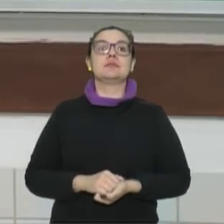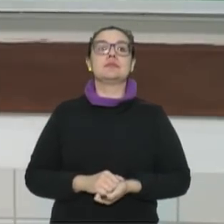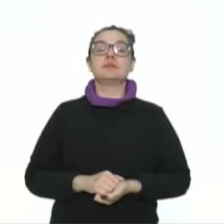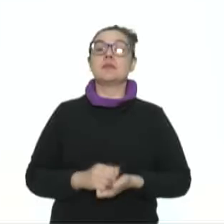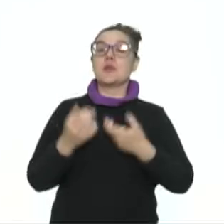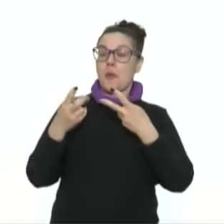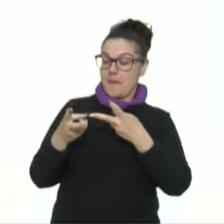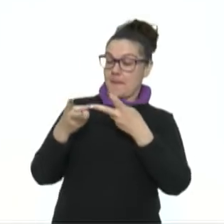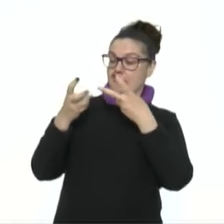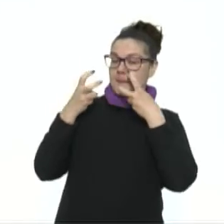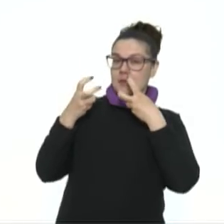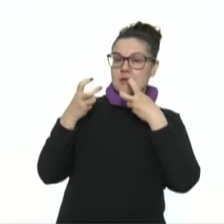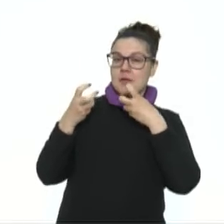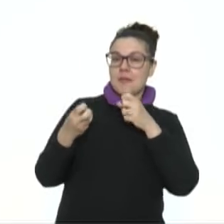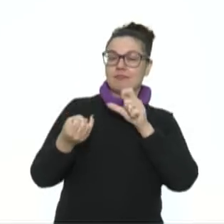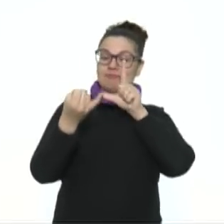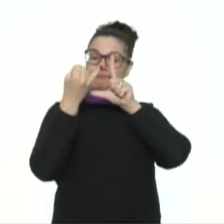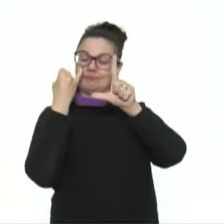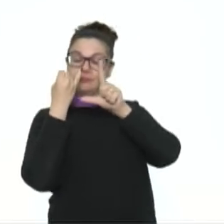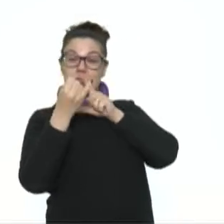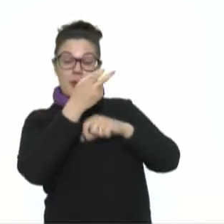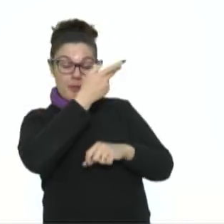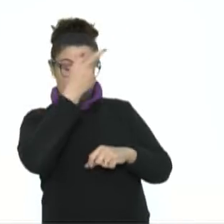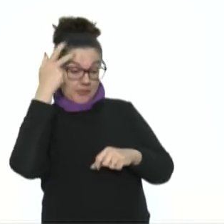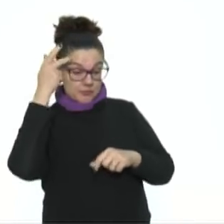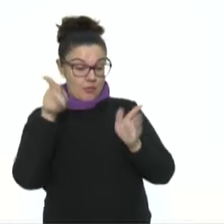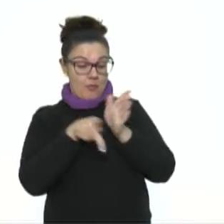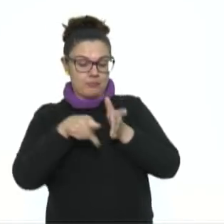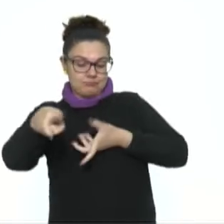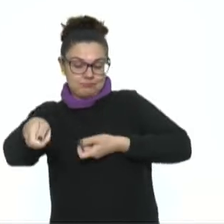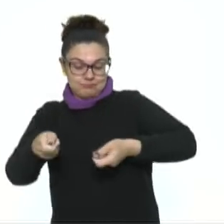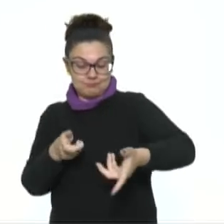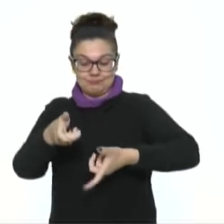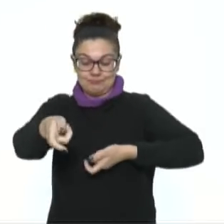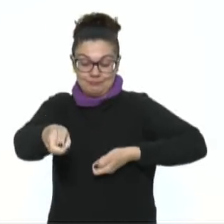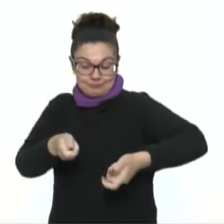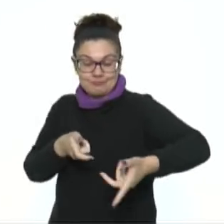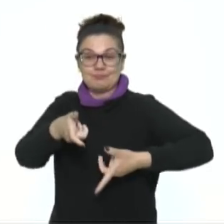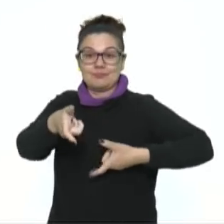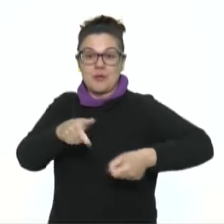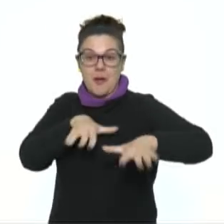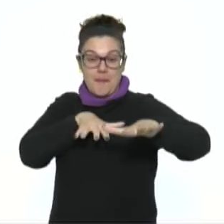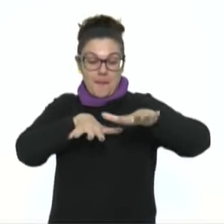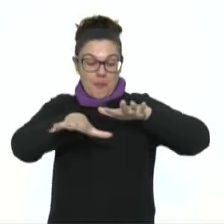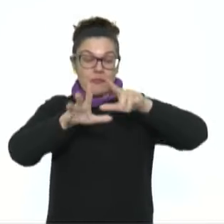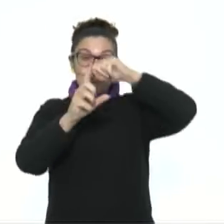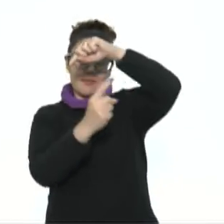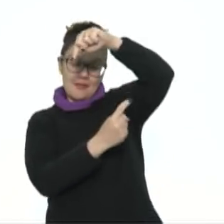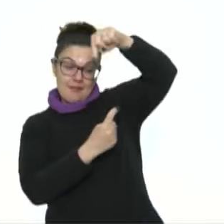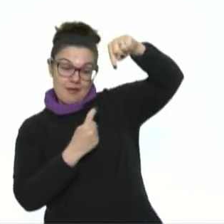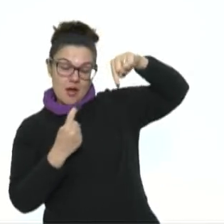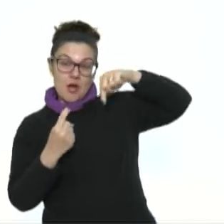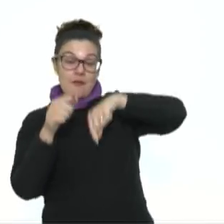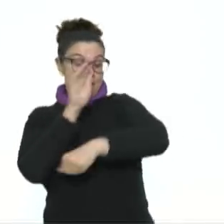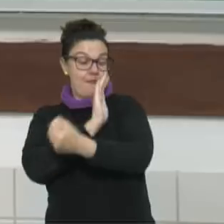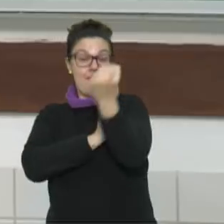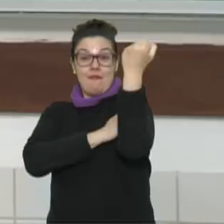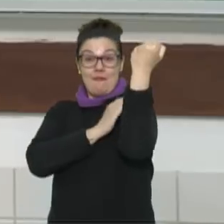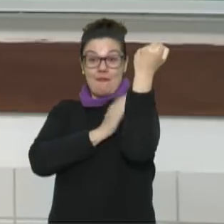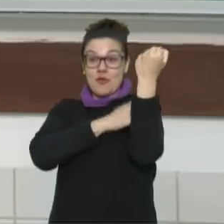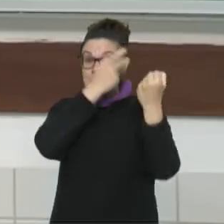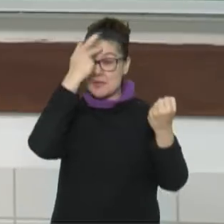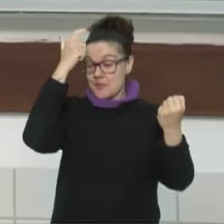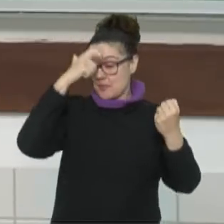Então, perceberam na imagem, né, homens fazendo o mecanismo da instalação girar, utilizando a força humana. Mas por que